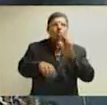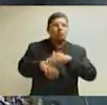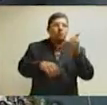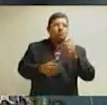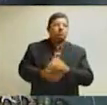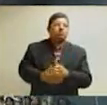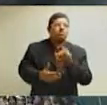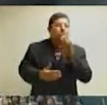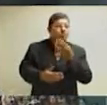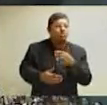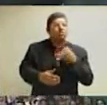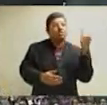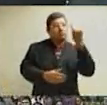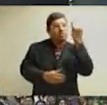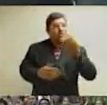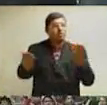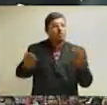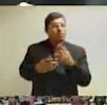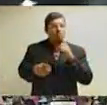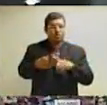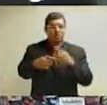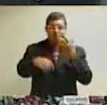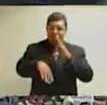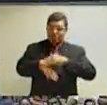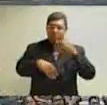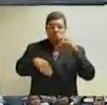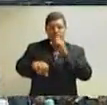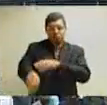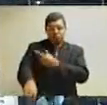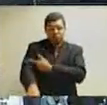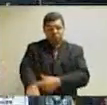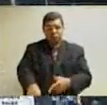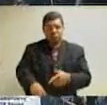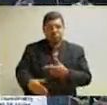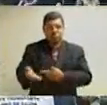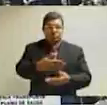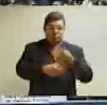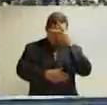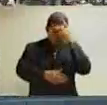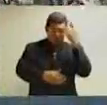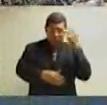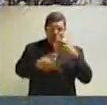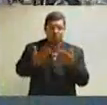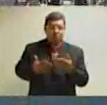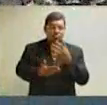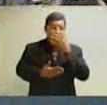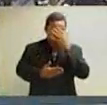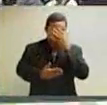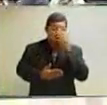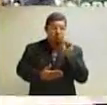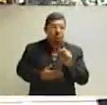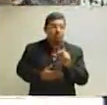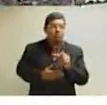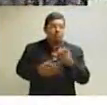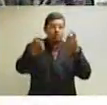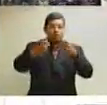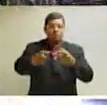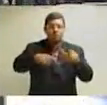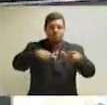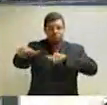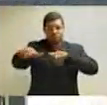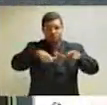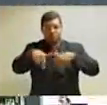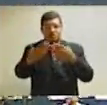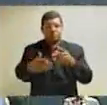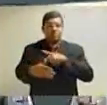mais. Isso é fundamental, porque melhora a qualidade da educação prestada para a população. E, obviamente, o ambiente de